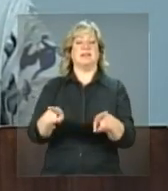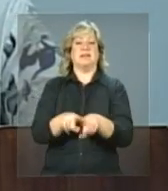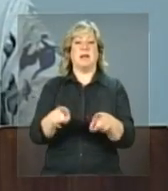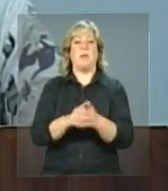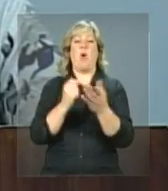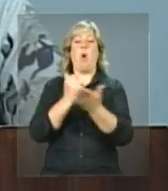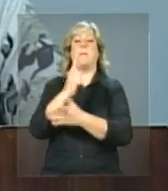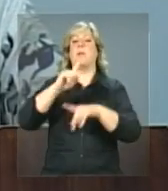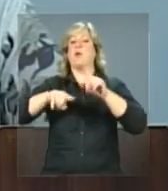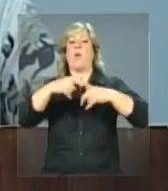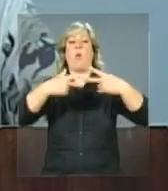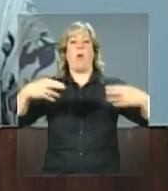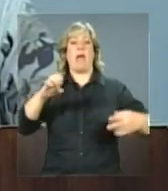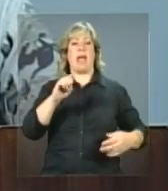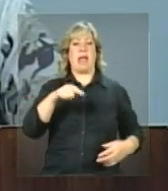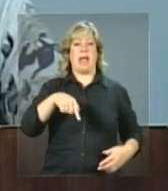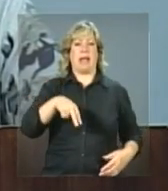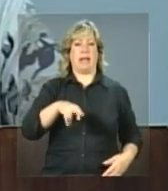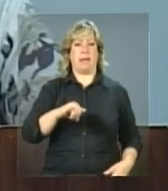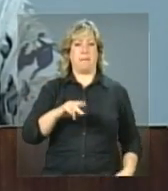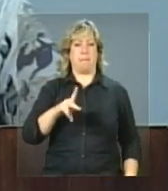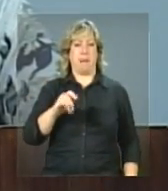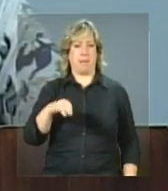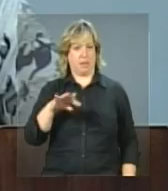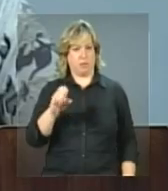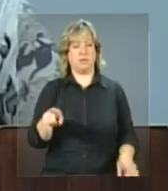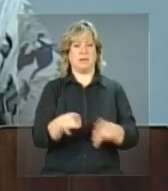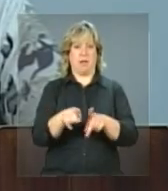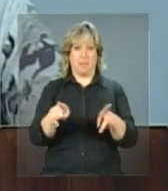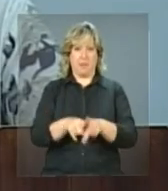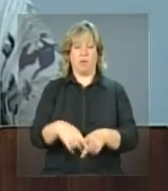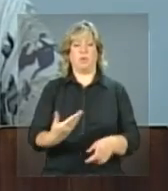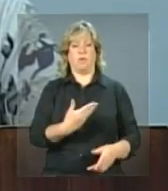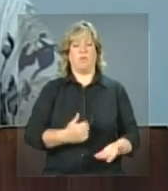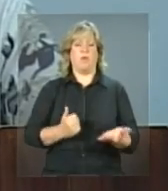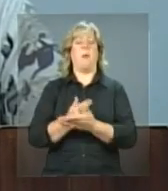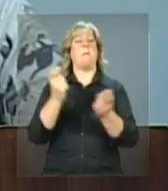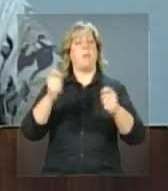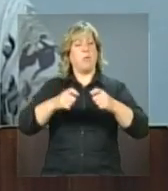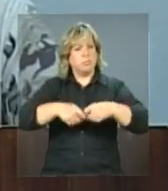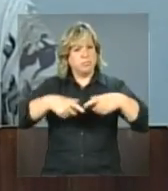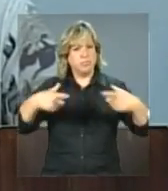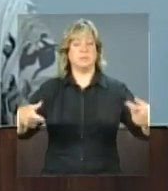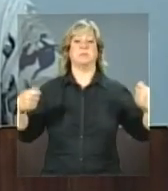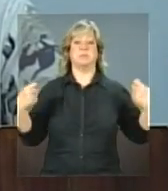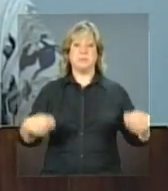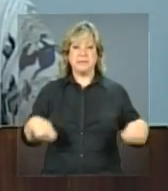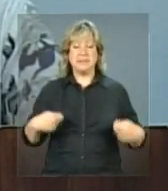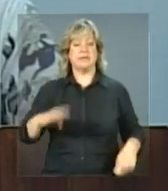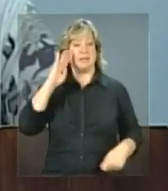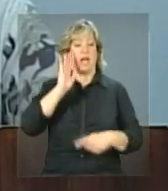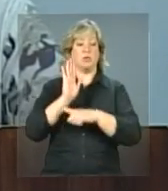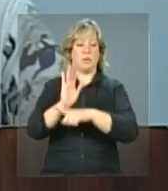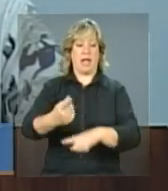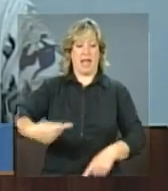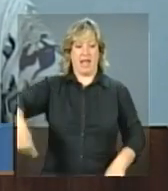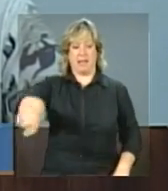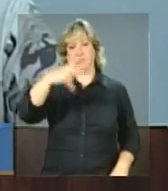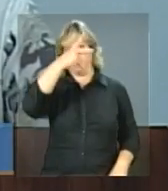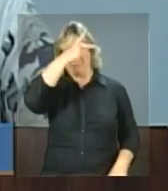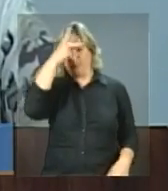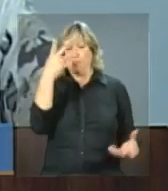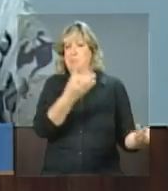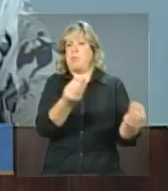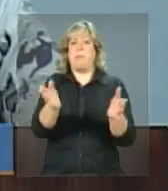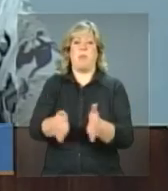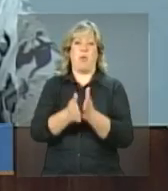as compras públicas no Brasil podem ser ampliadas e devem ser ampliadas atendendo essa população extremamente pobre.